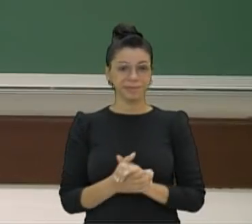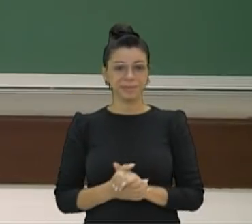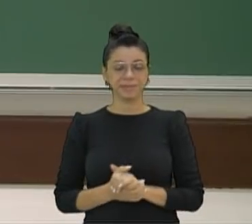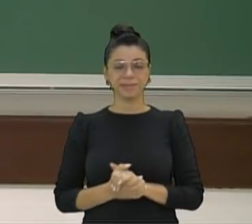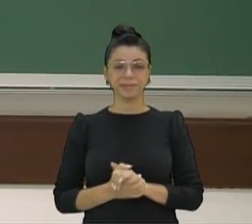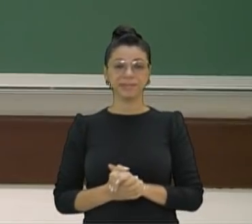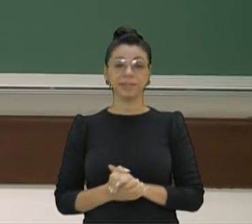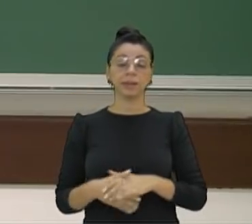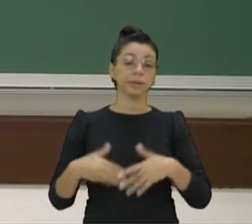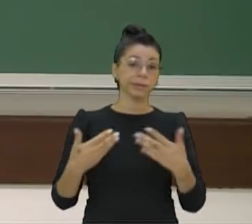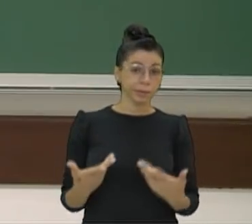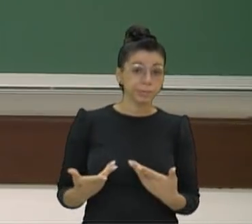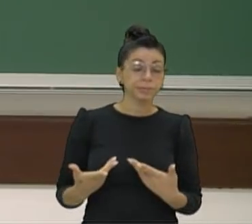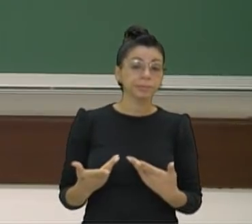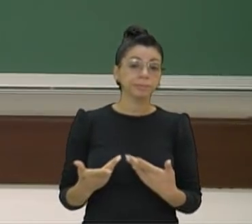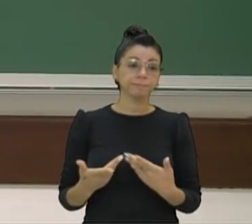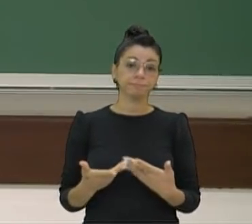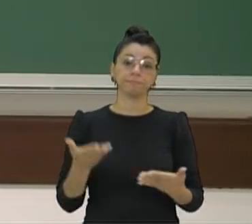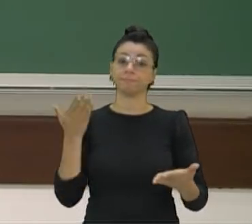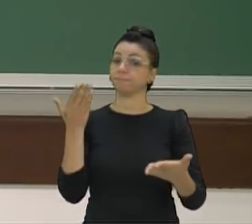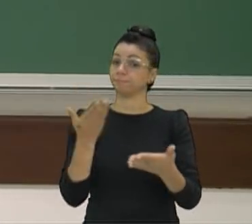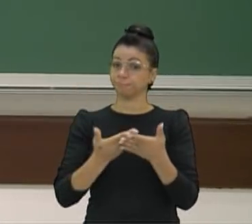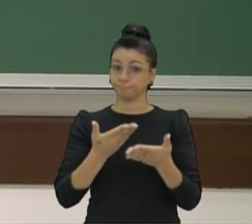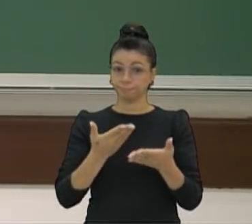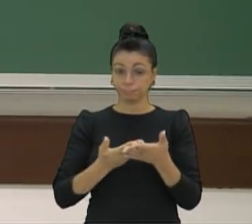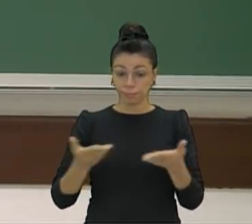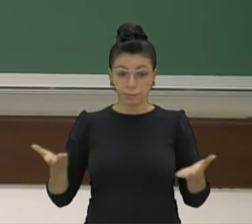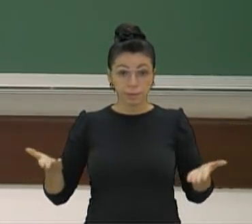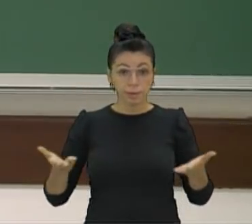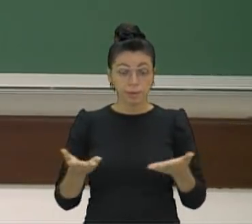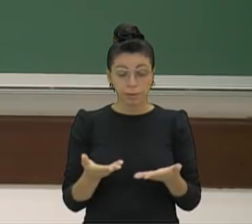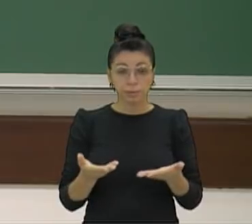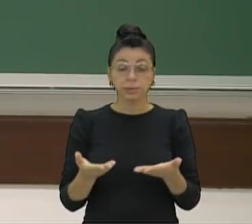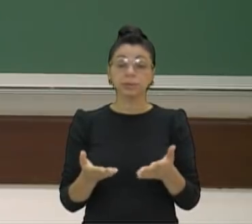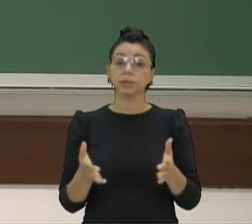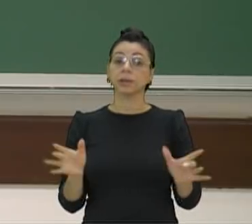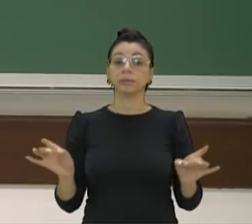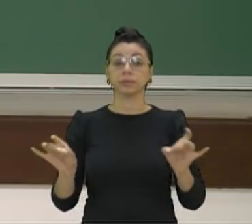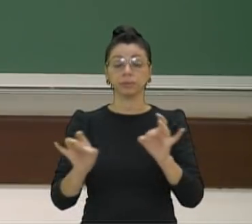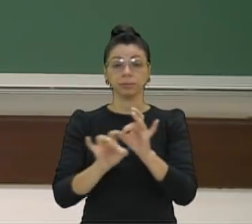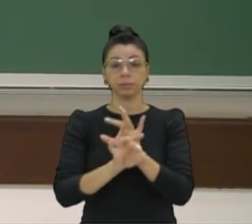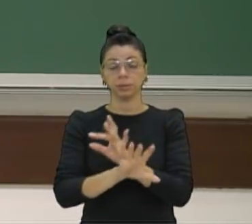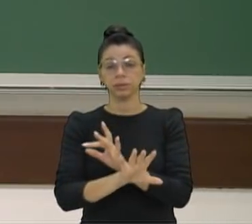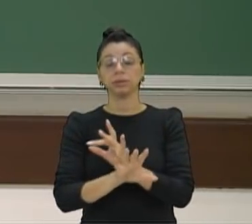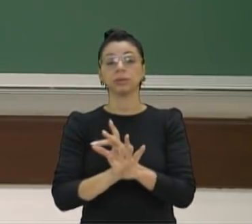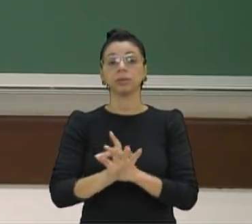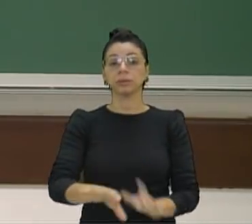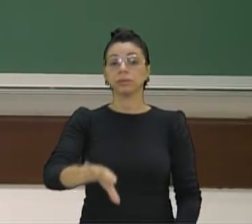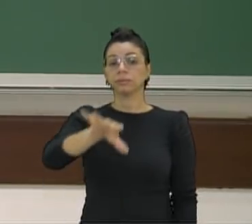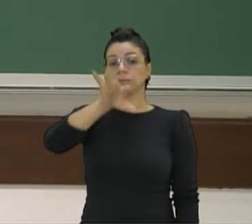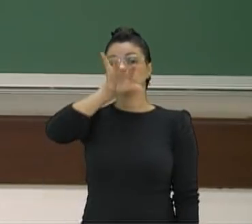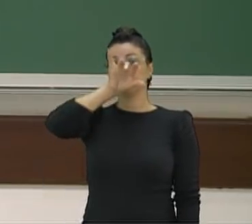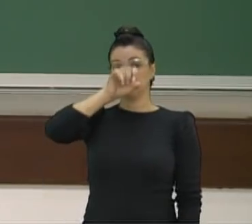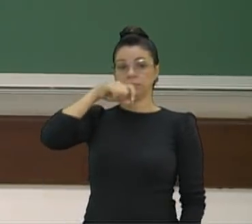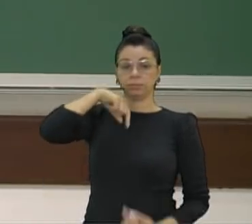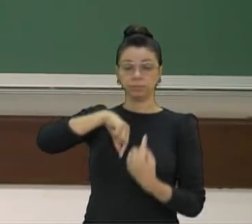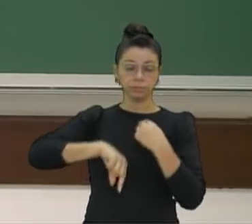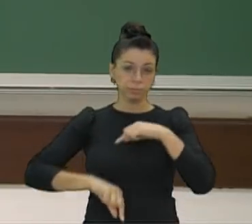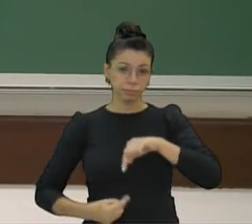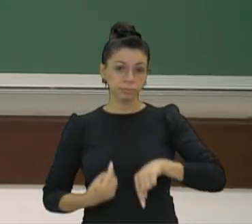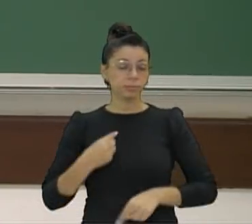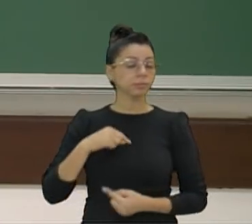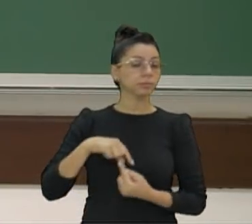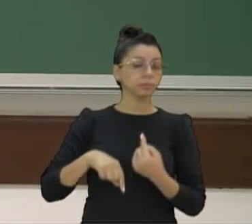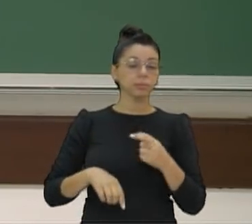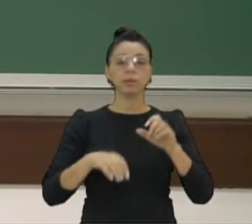né? Enfim, esta nossa aula, nós estamos, né, fechando aí o sistema respiratório, nós trabalhamos sobre